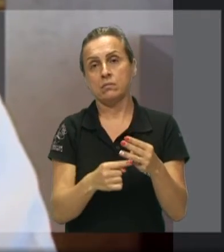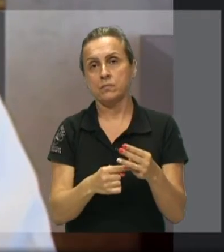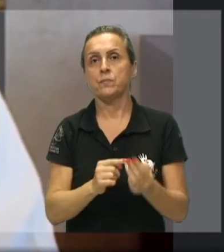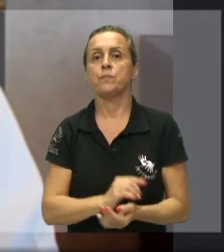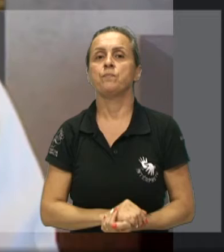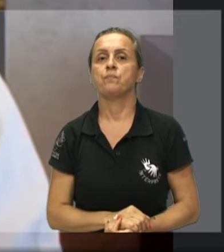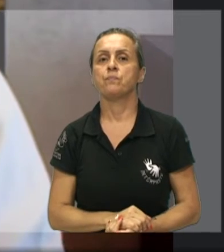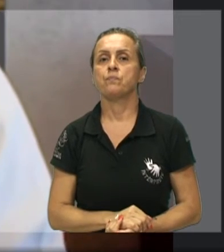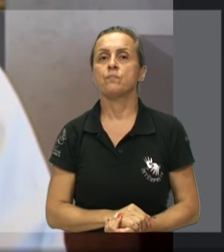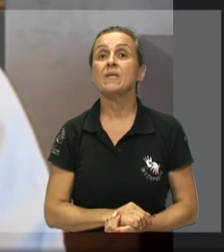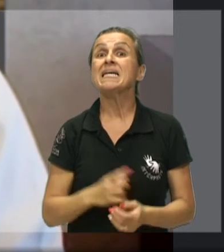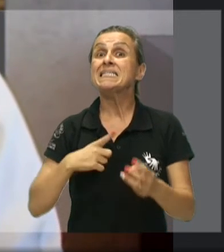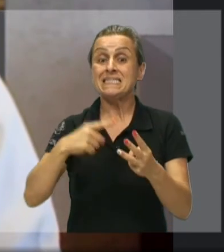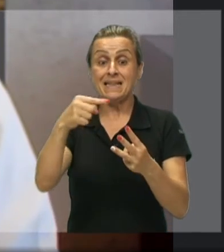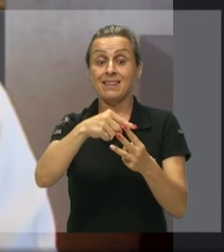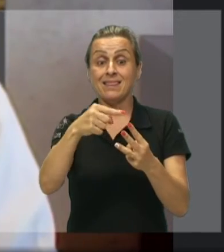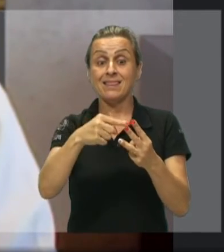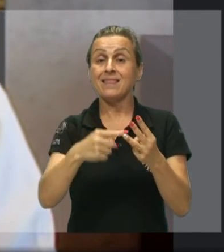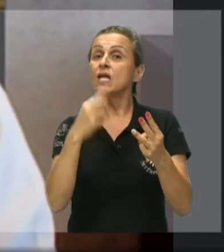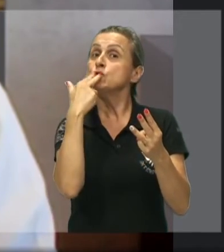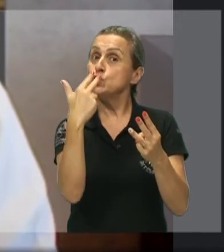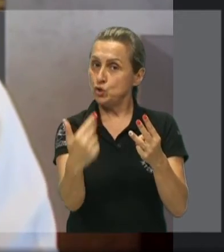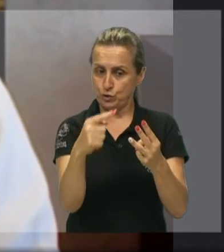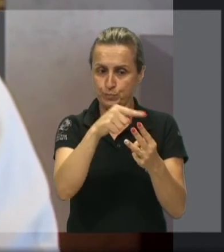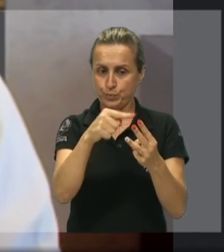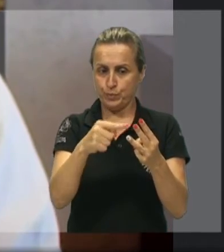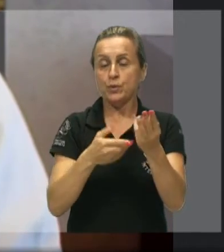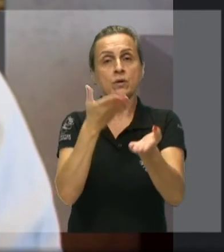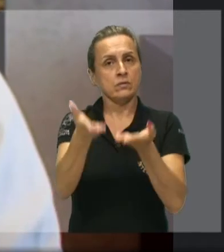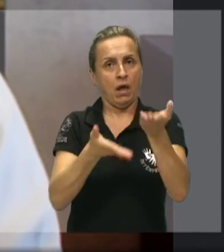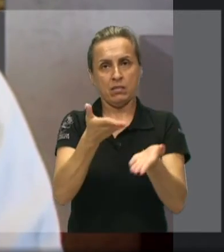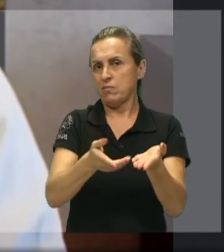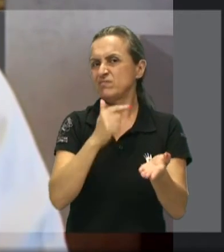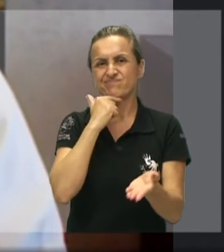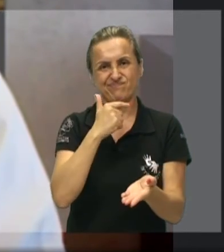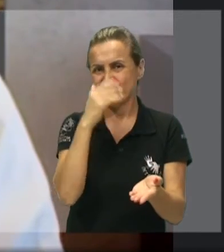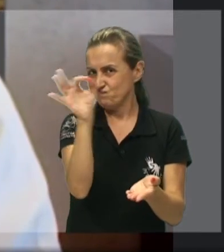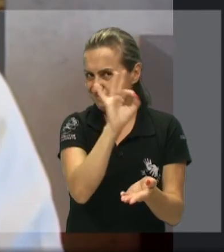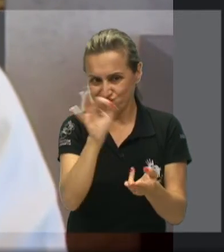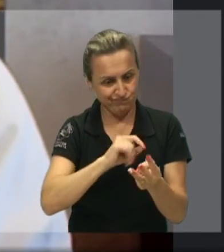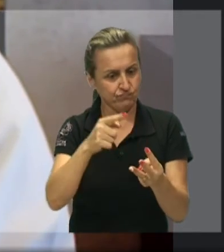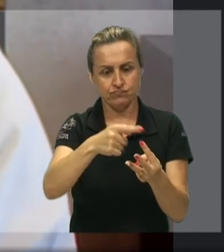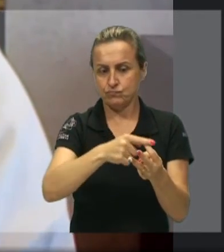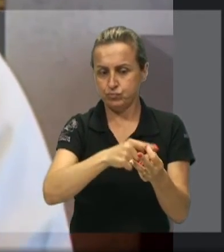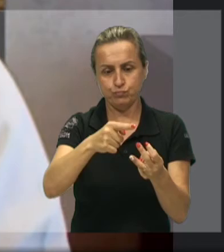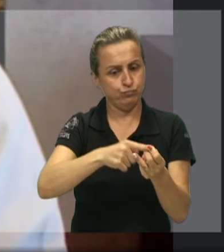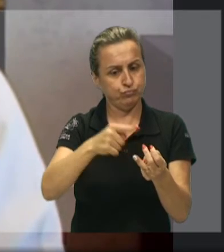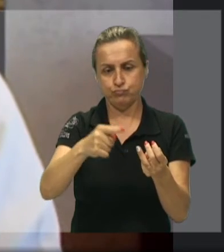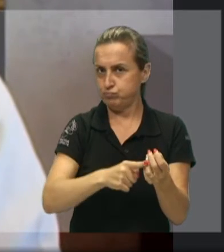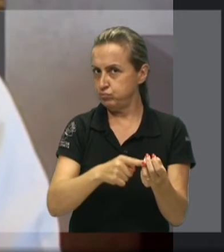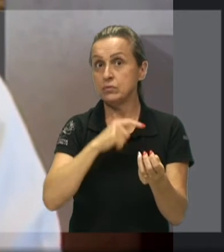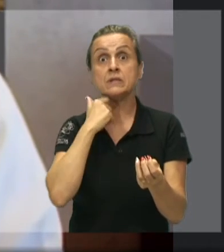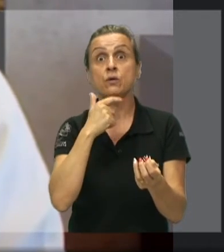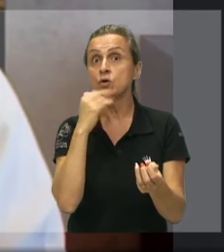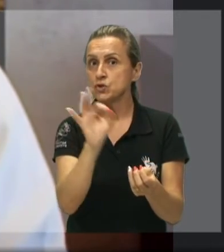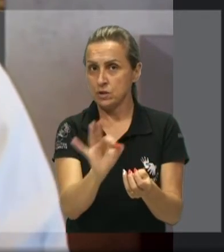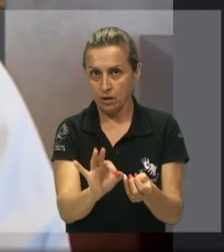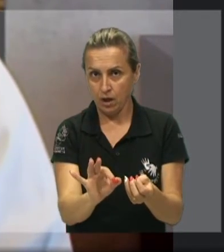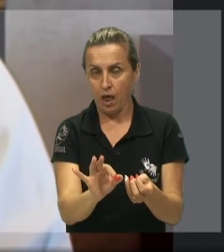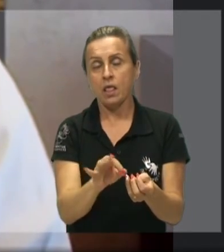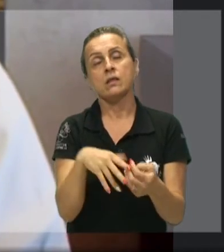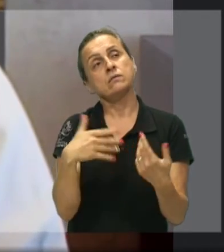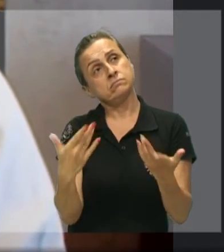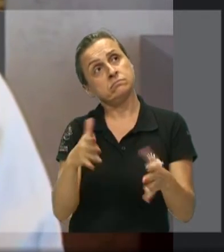ainda assim essas 3 modalidades de tratamento não surtiram efeito, que isso é longo, né, elas são efetivas de fato,